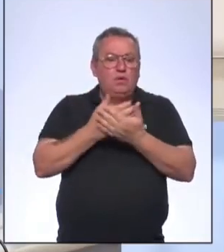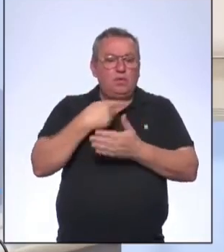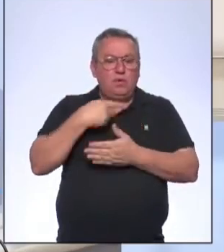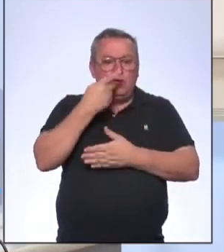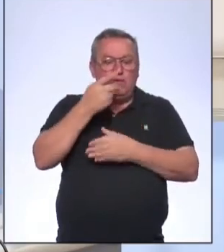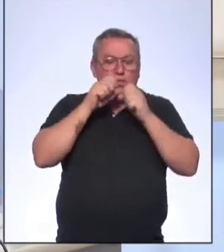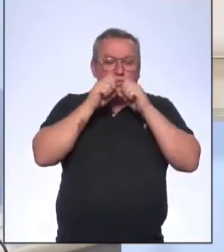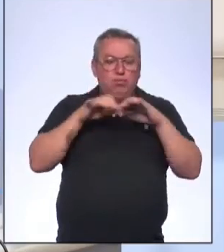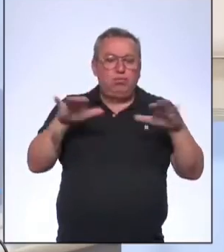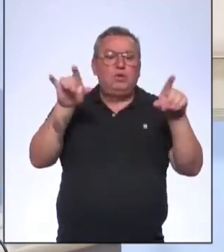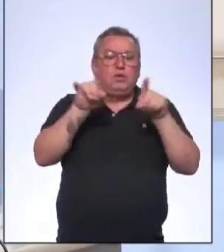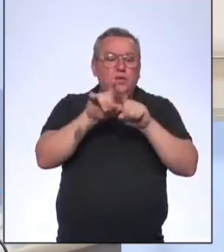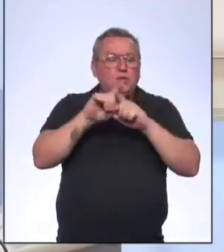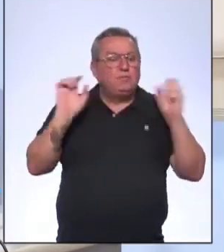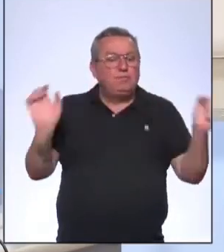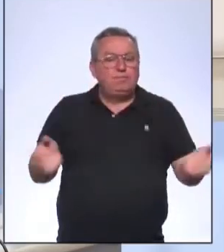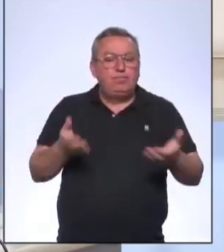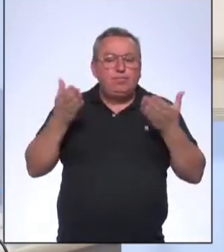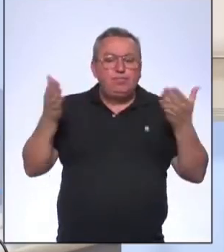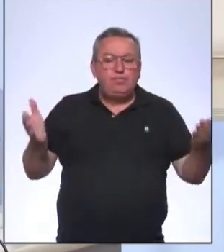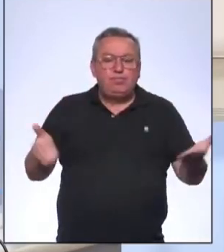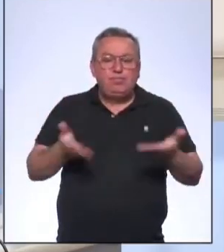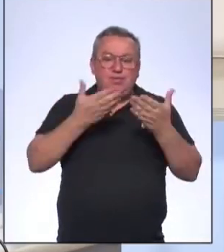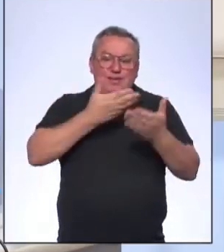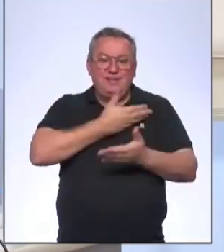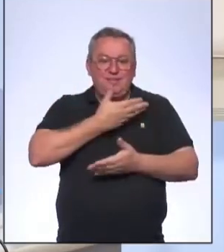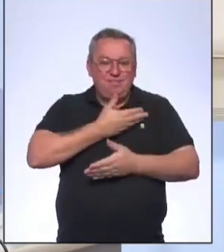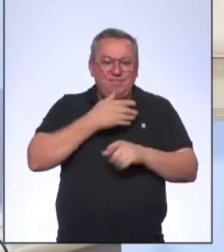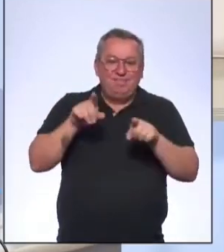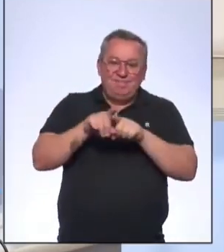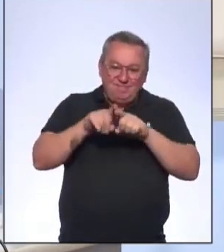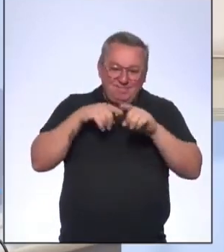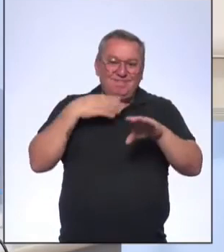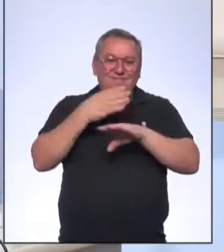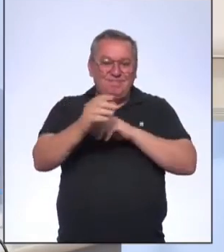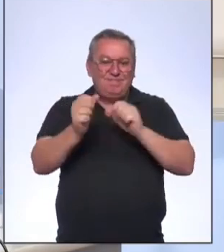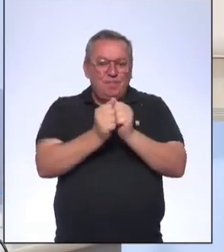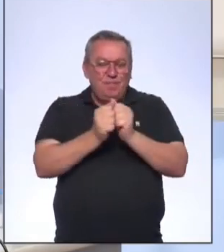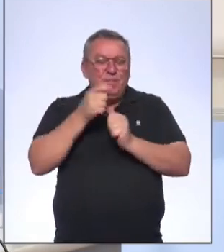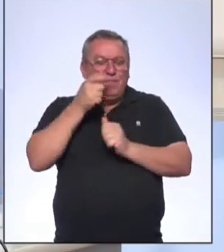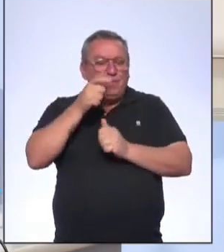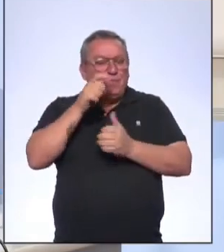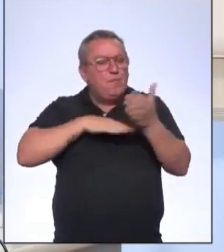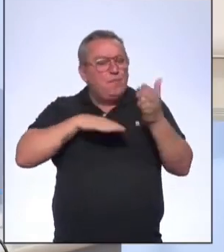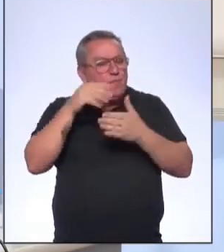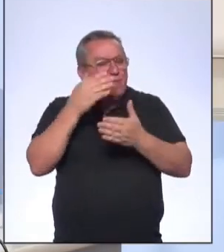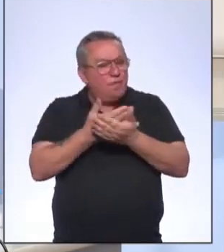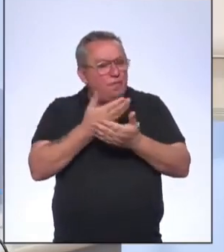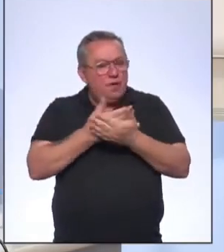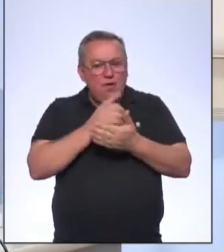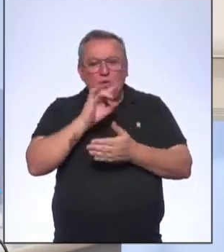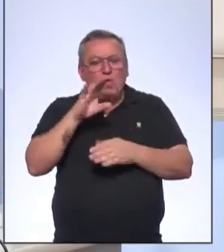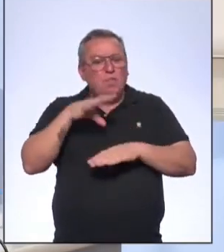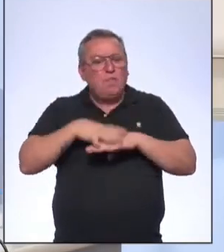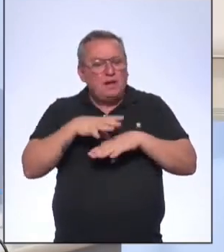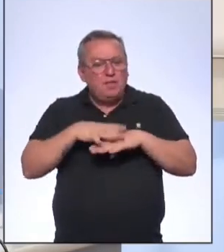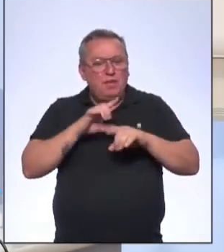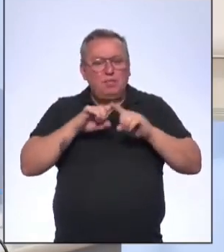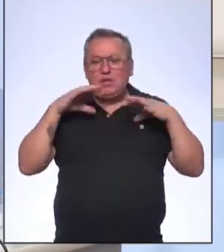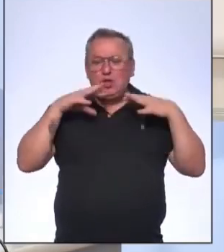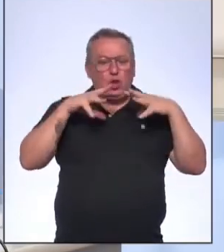gente divulgar, para a gente estimular o seu colega a estar aqui junto com a gente, assistindo todas as aulas, não só a aula de matemática, mas